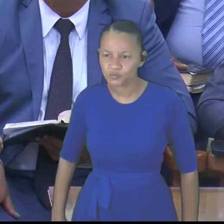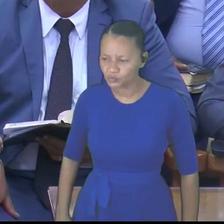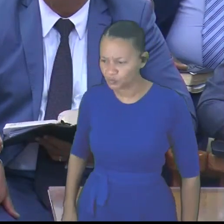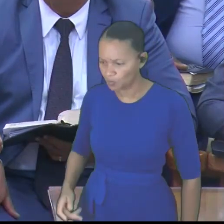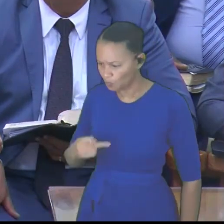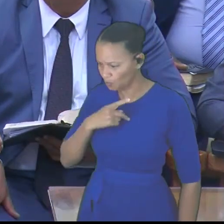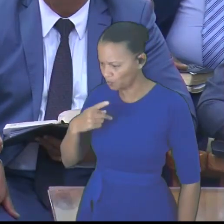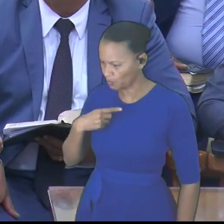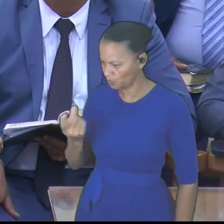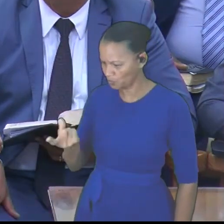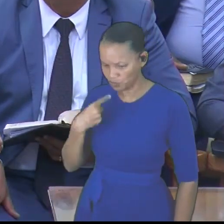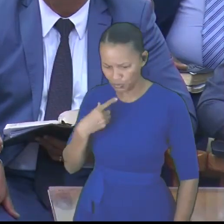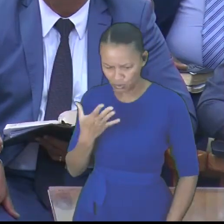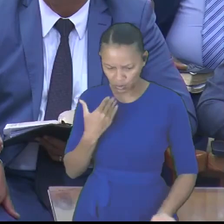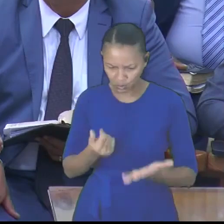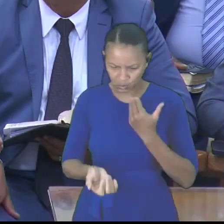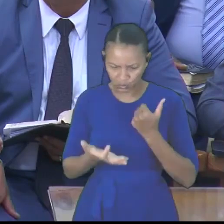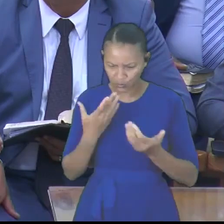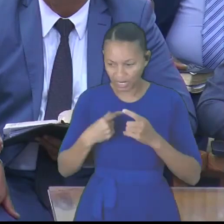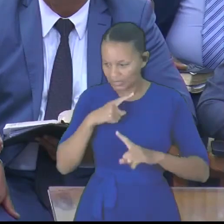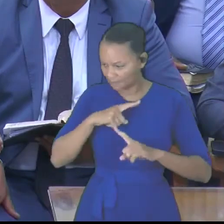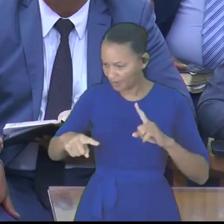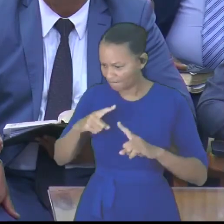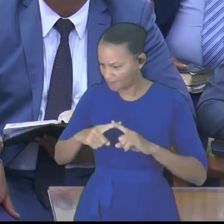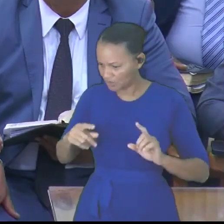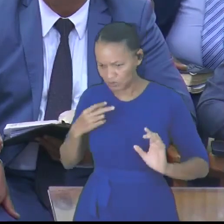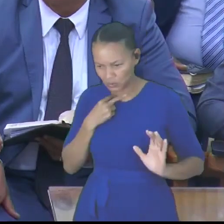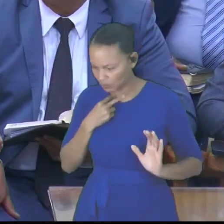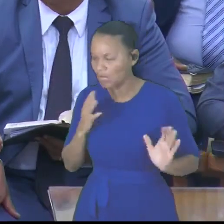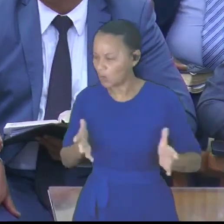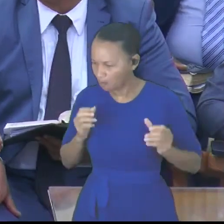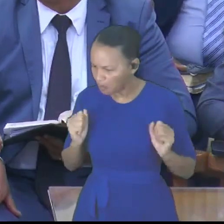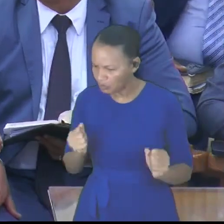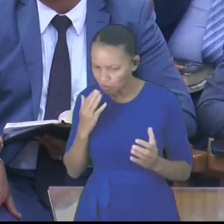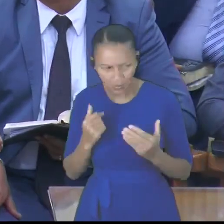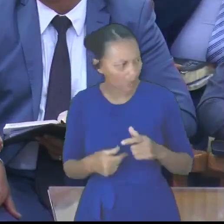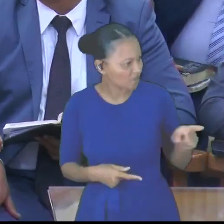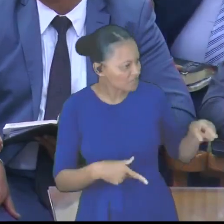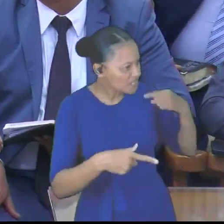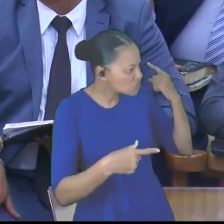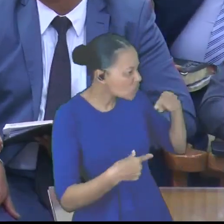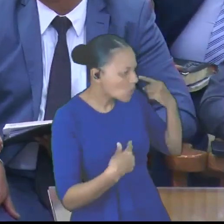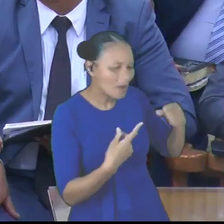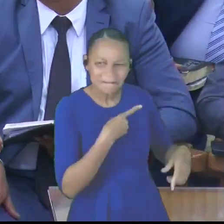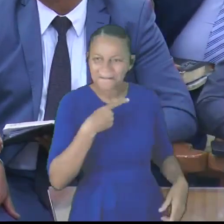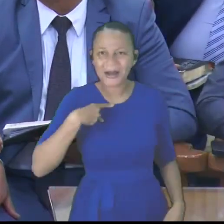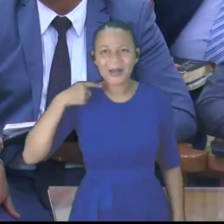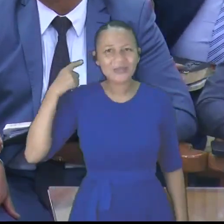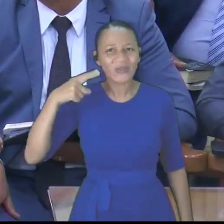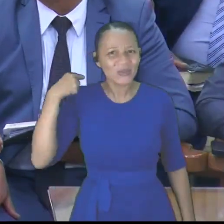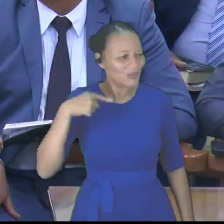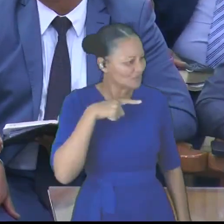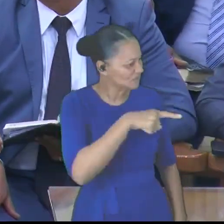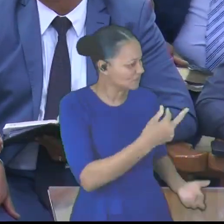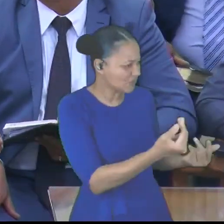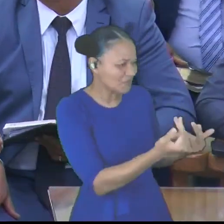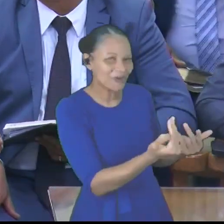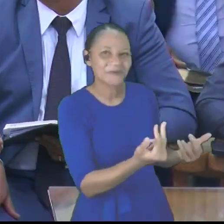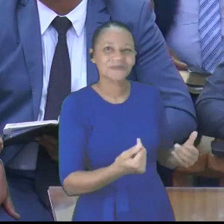o pastor disse que eu comesse tudo que não pudesse. Você endoidou, o pastor é um doido e você é